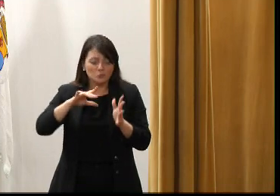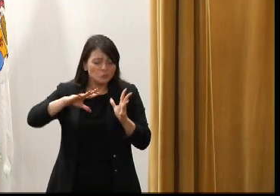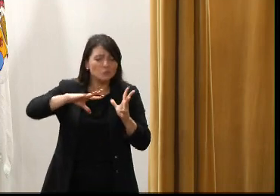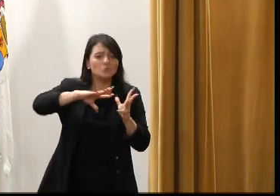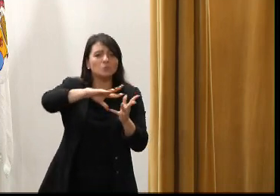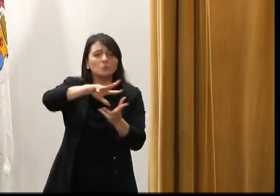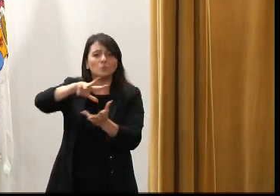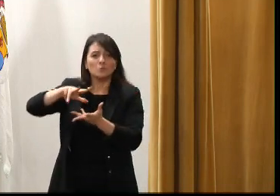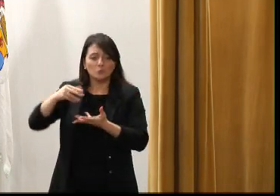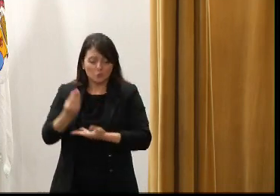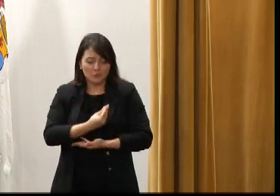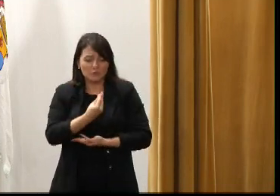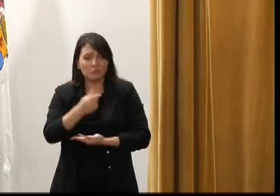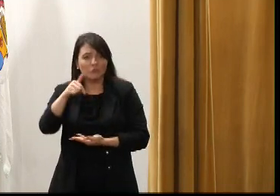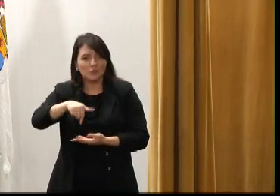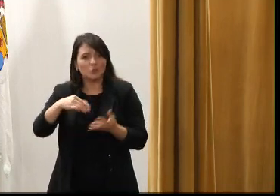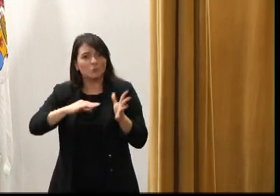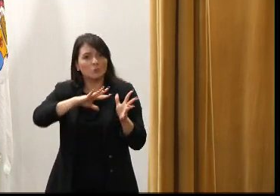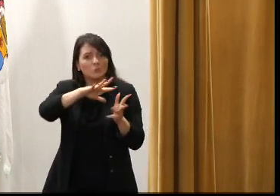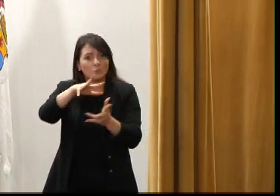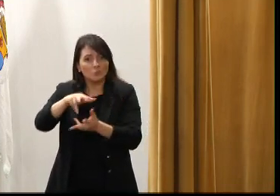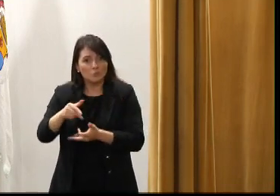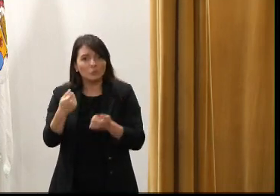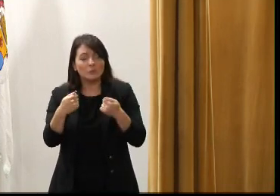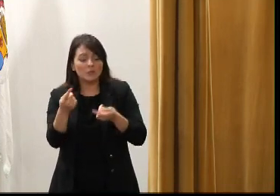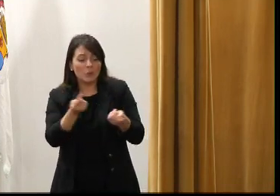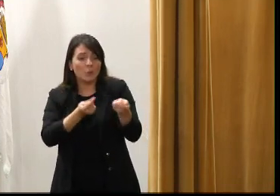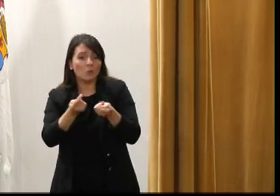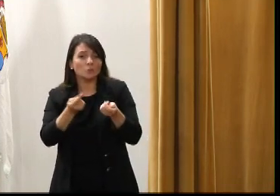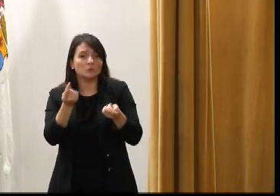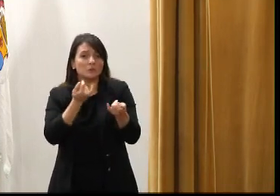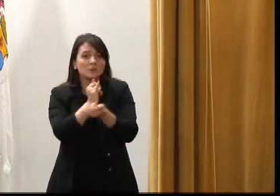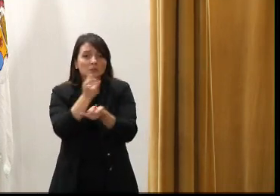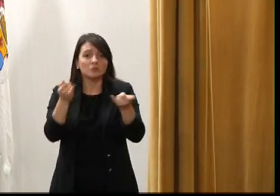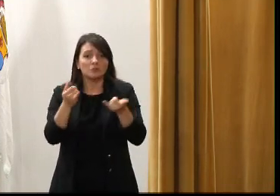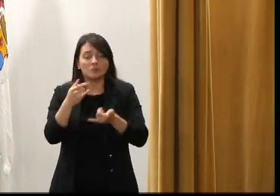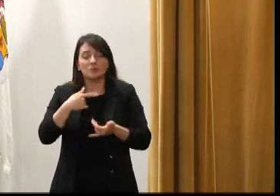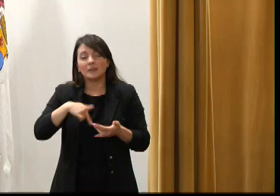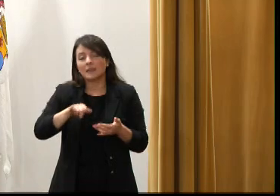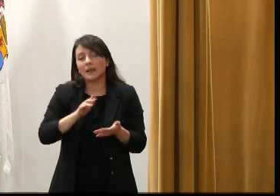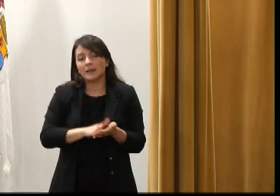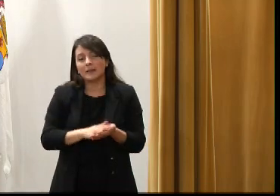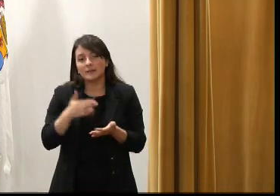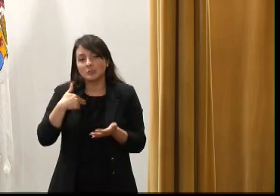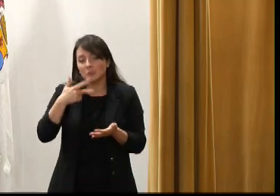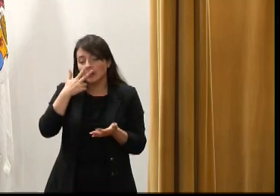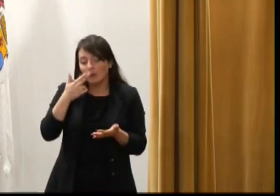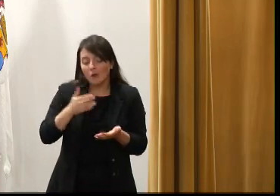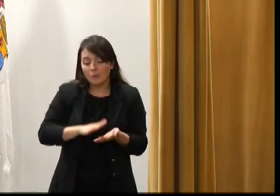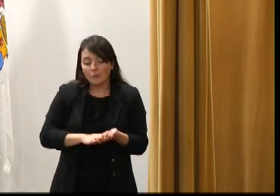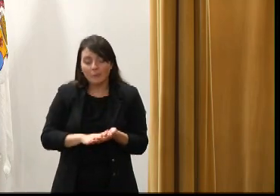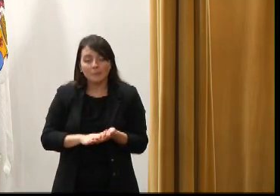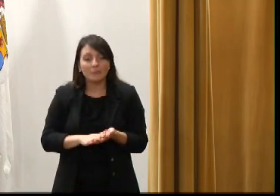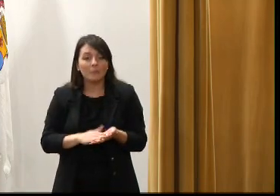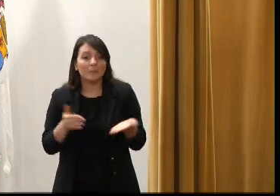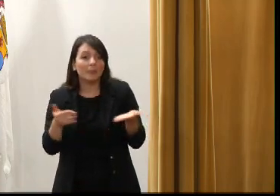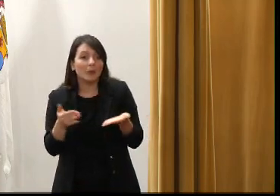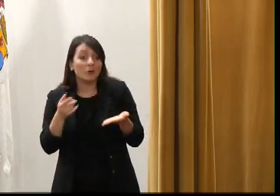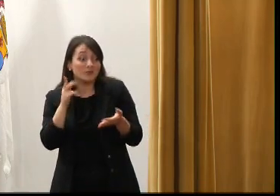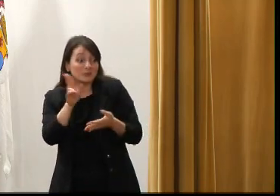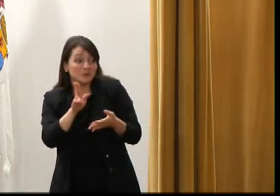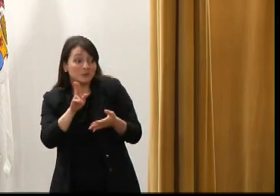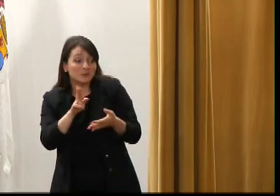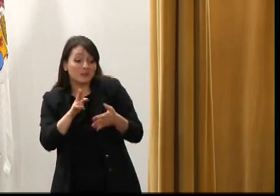mundo, precisamos ter o controle da energia nas nossas mãos. Não podemos continuar sendo reféns. Enquanto nós somos